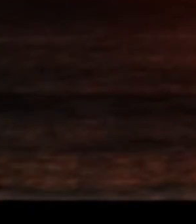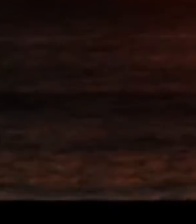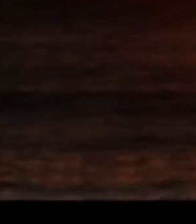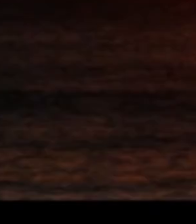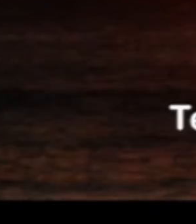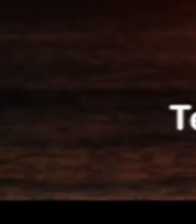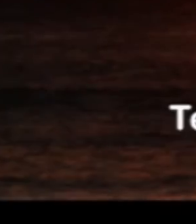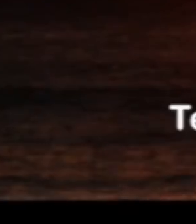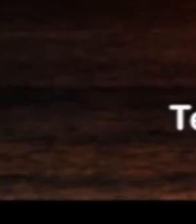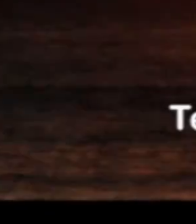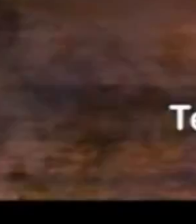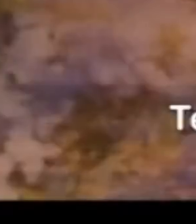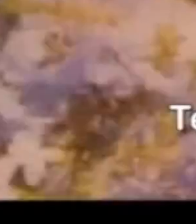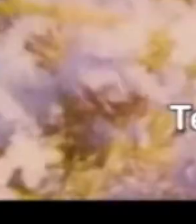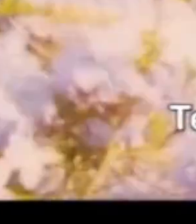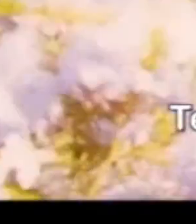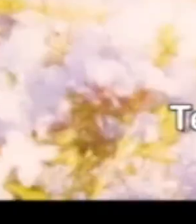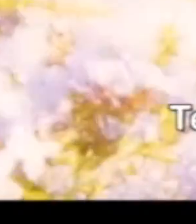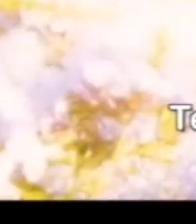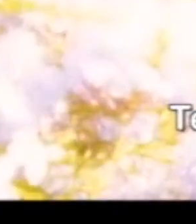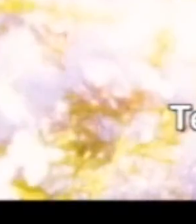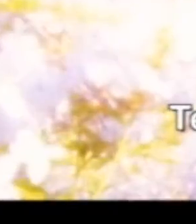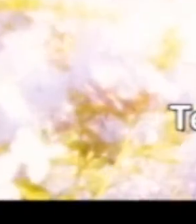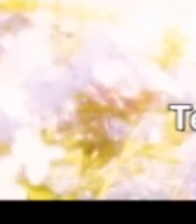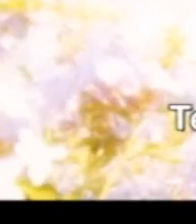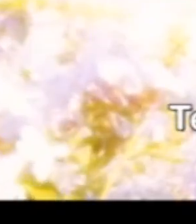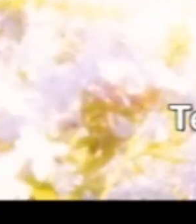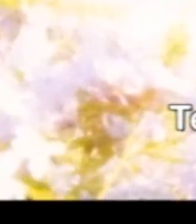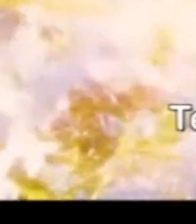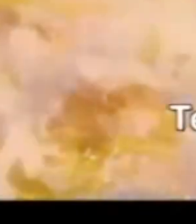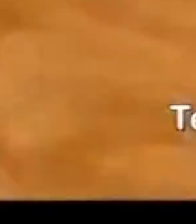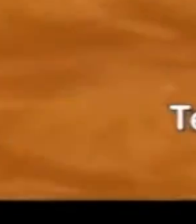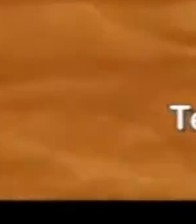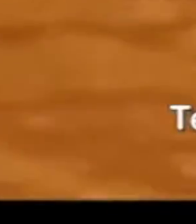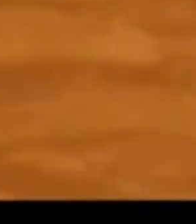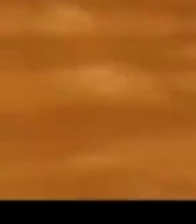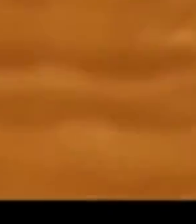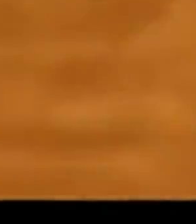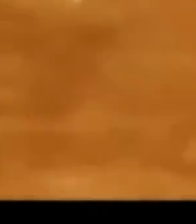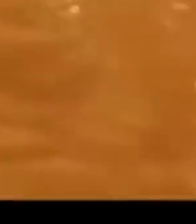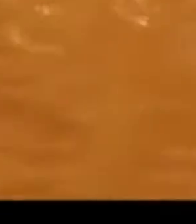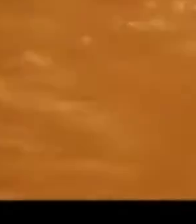E aí E aí